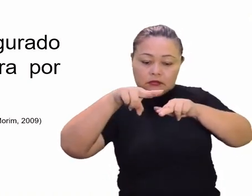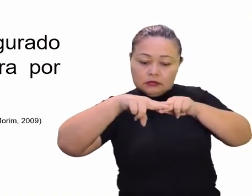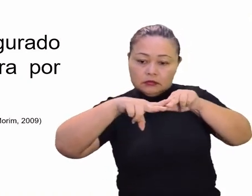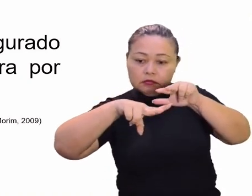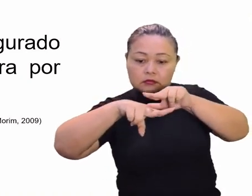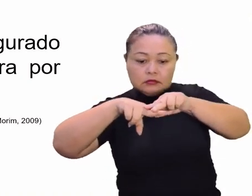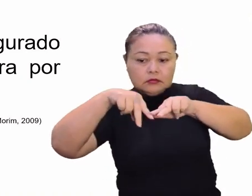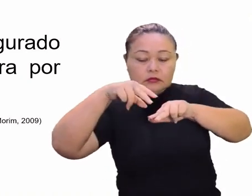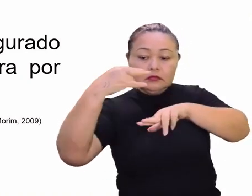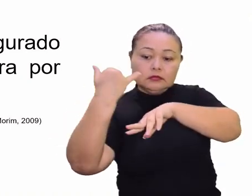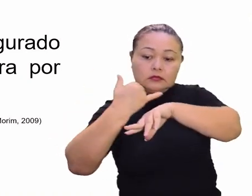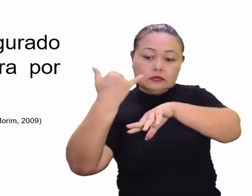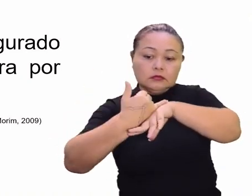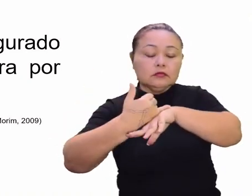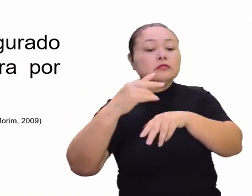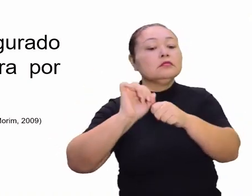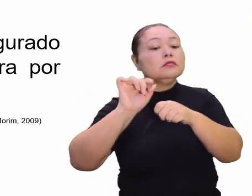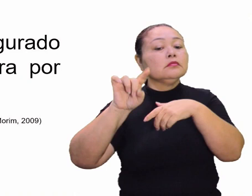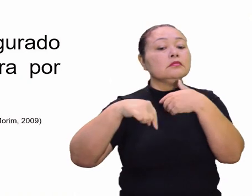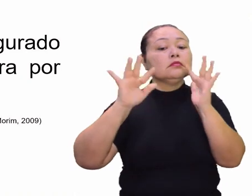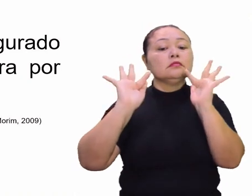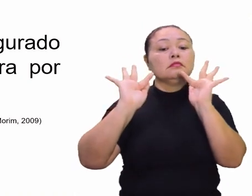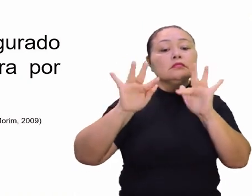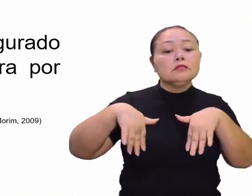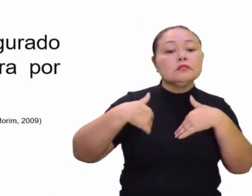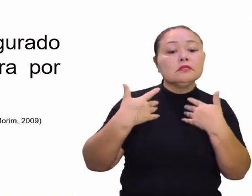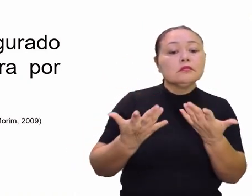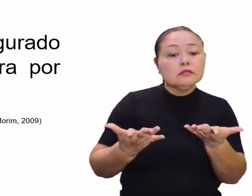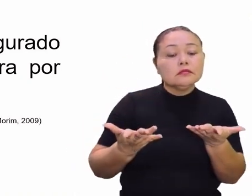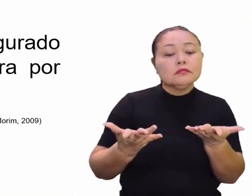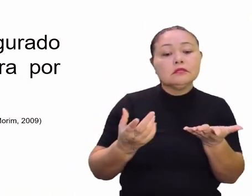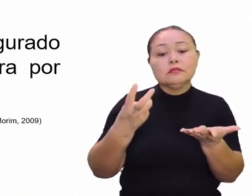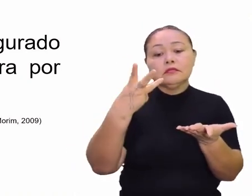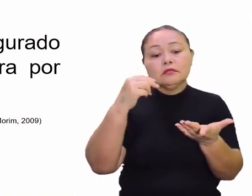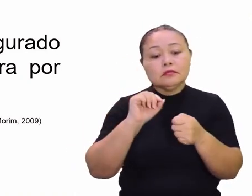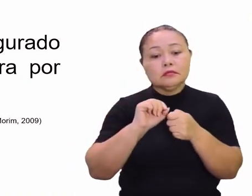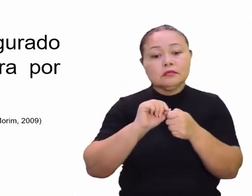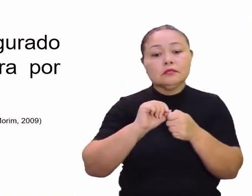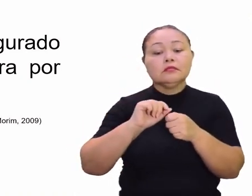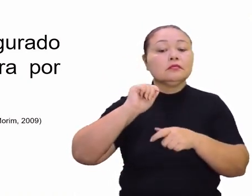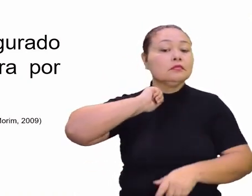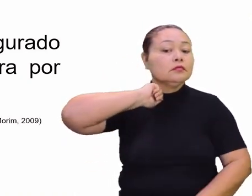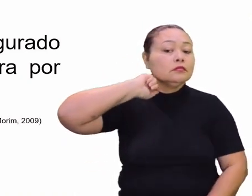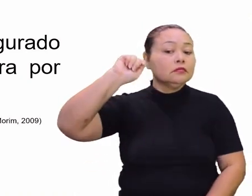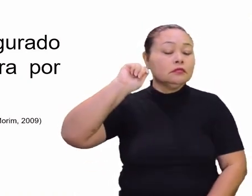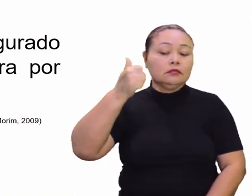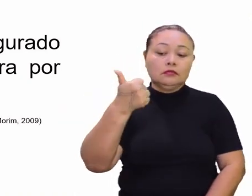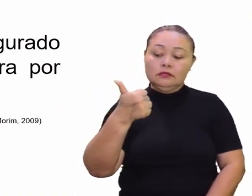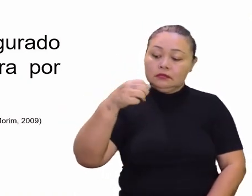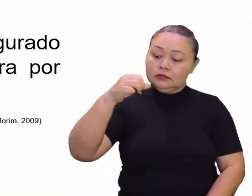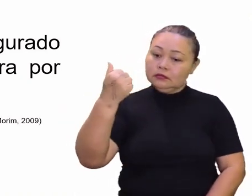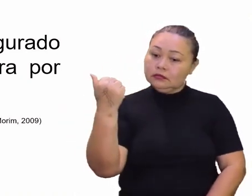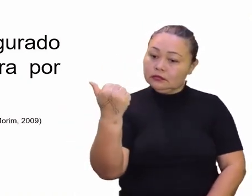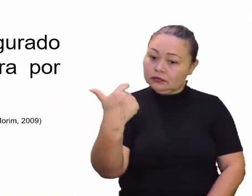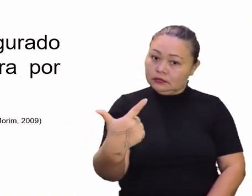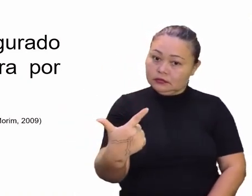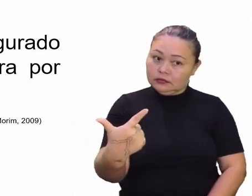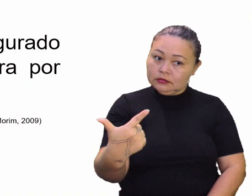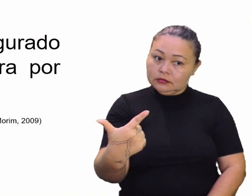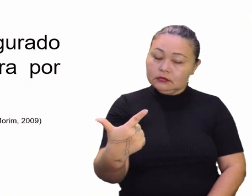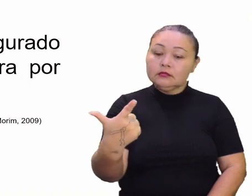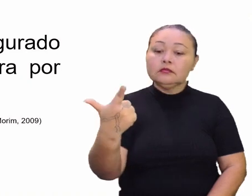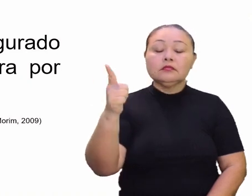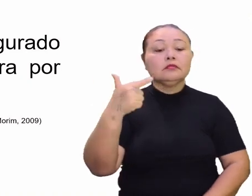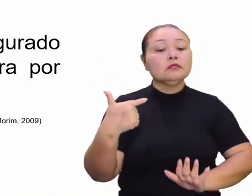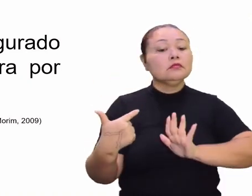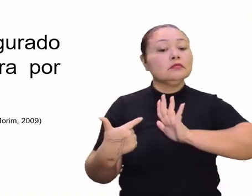de trilho. E, finalmente, em 30 de abril de